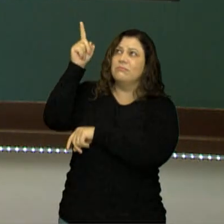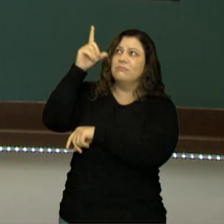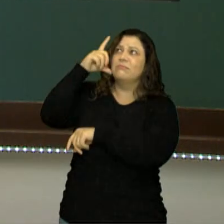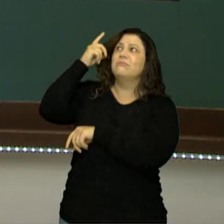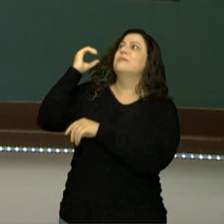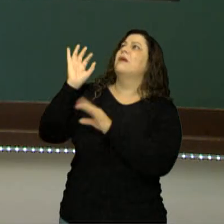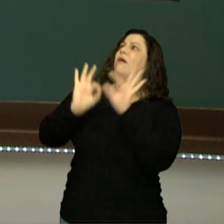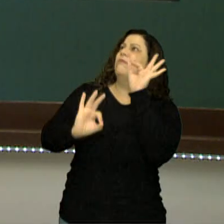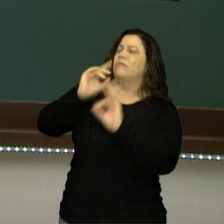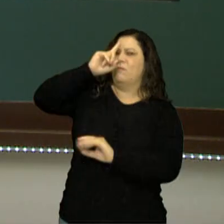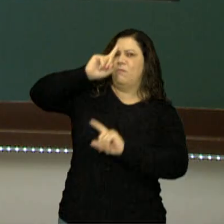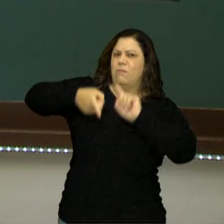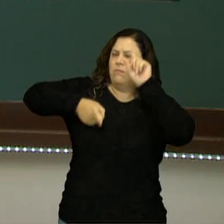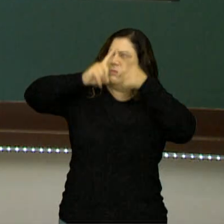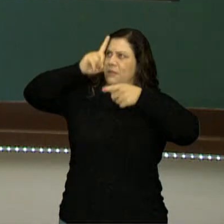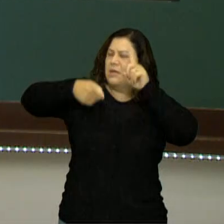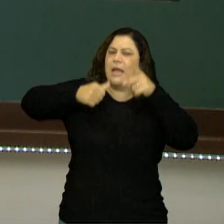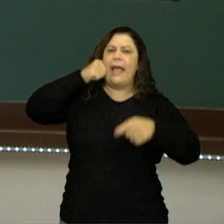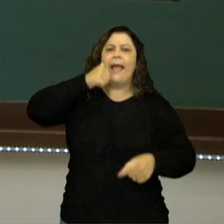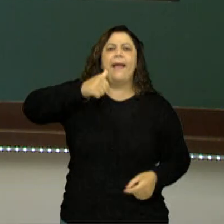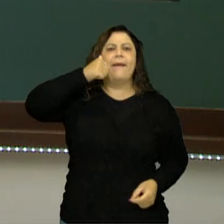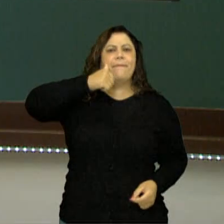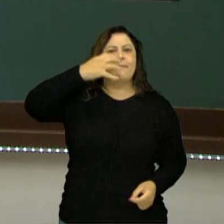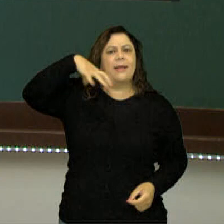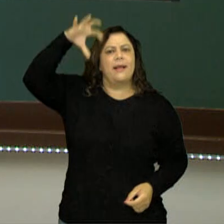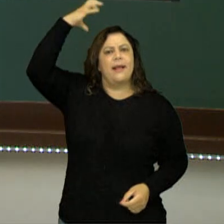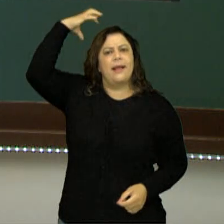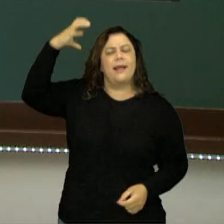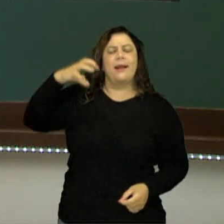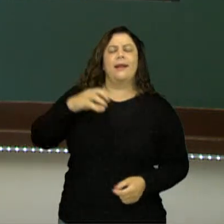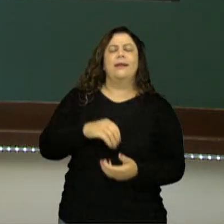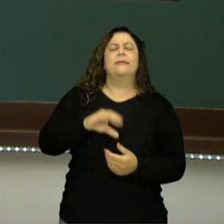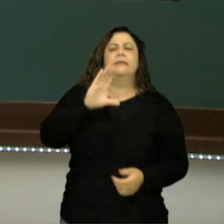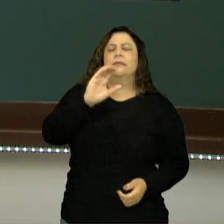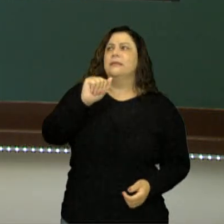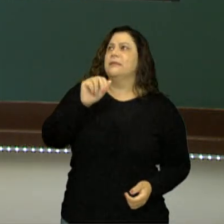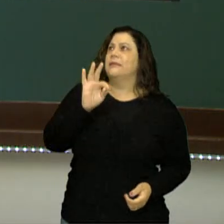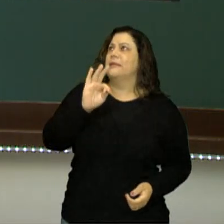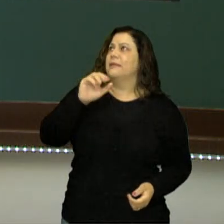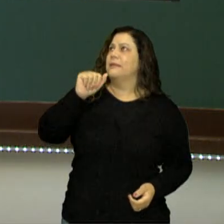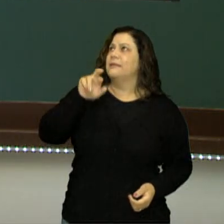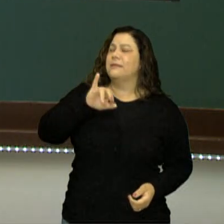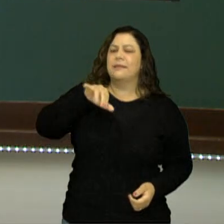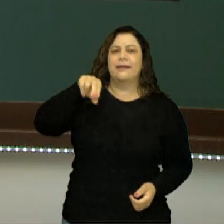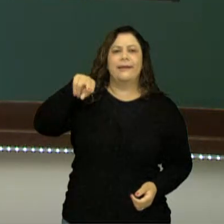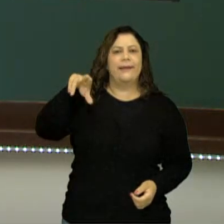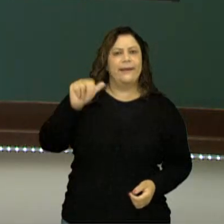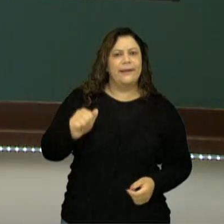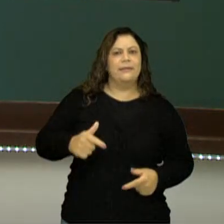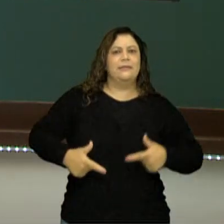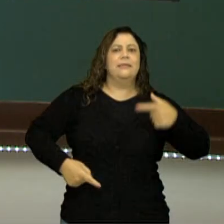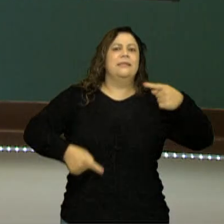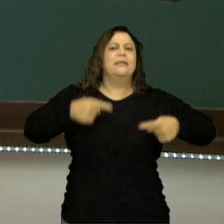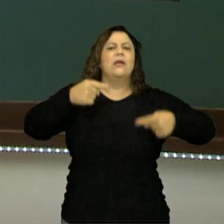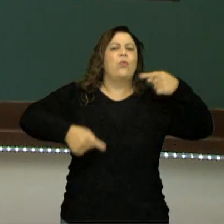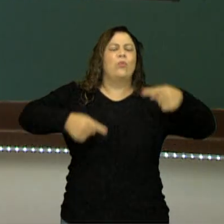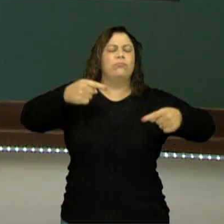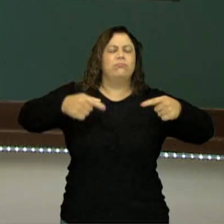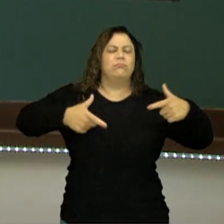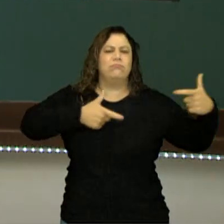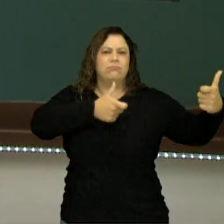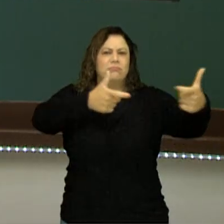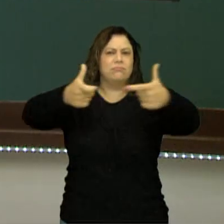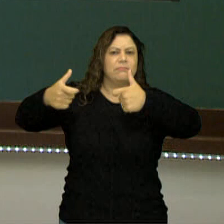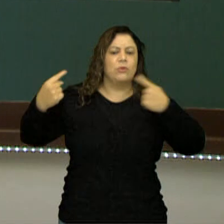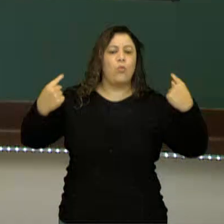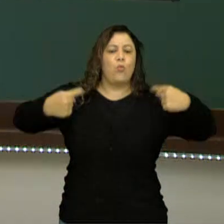foi ordenado pela rainha Catarina de Médici, né, o ataque contra os protestantes, e acabou se estendendo